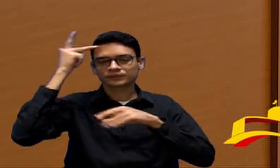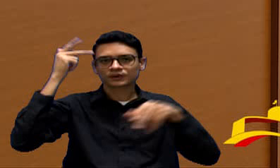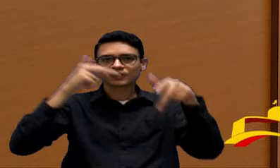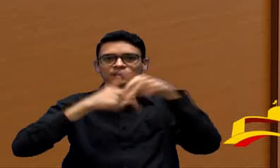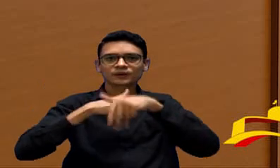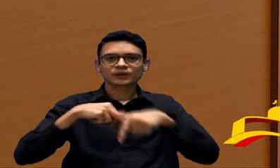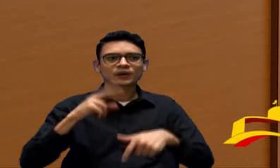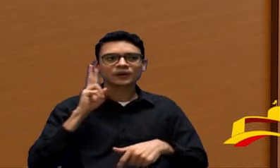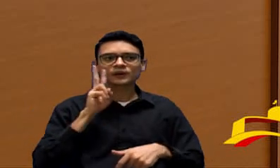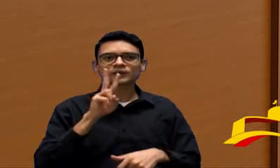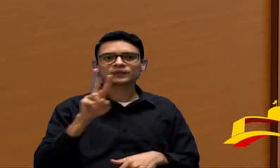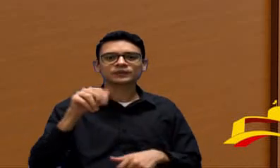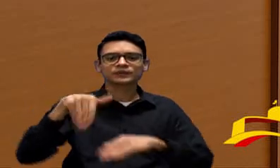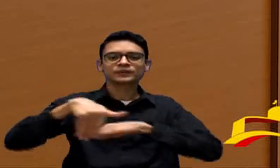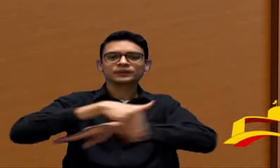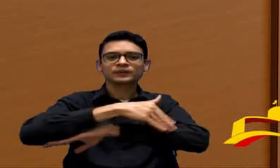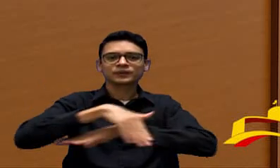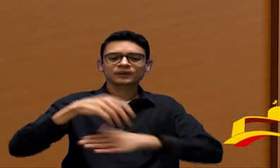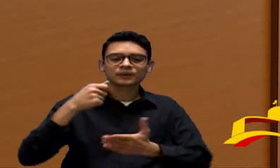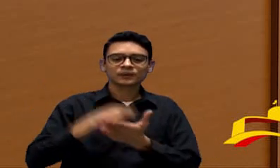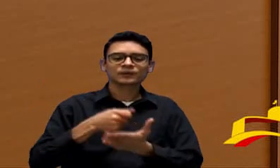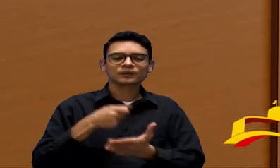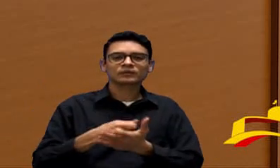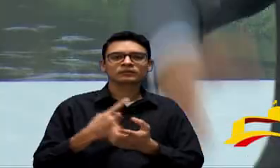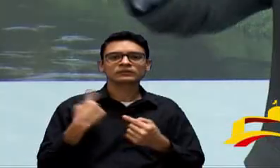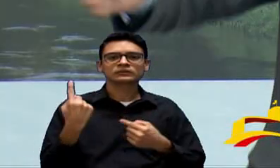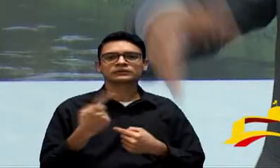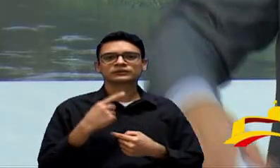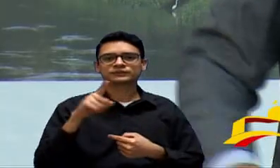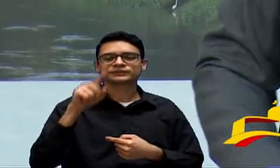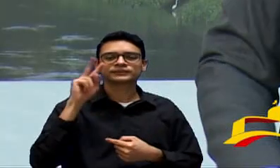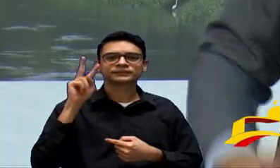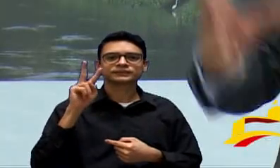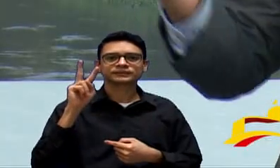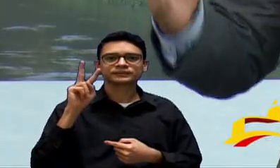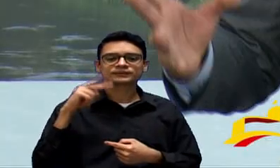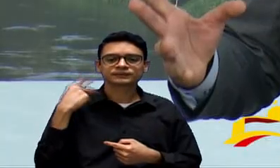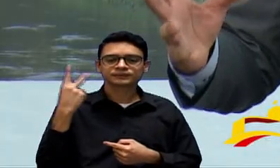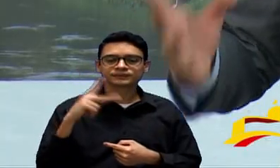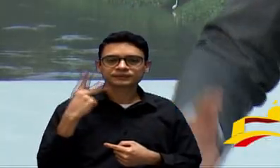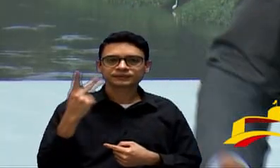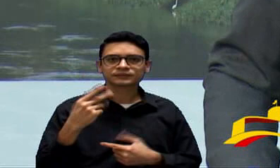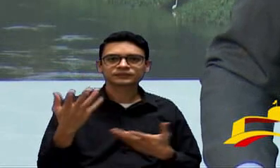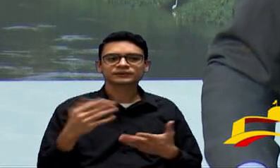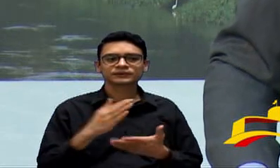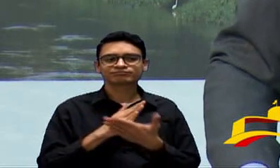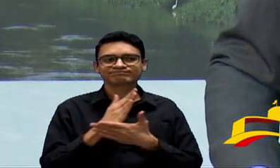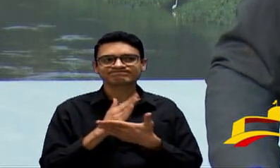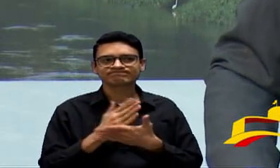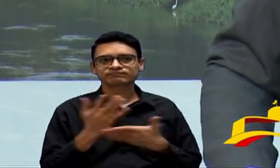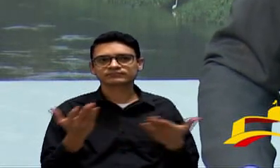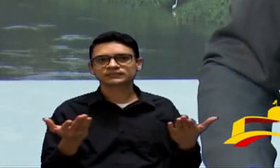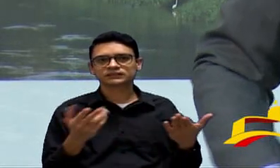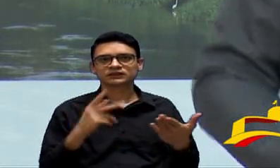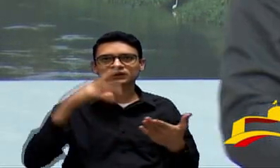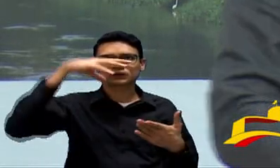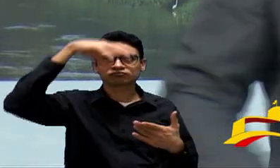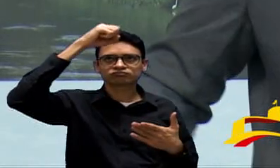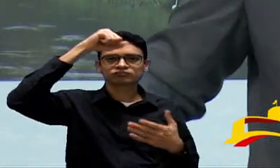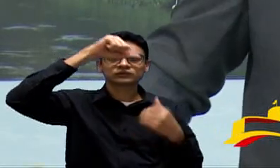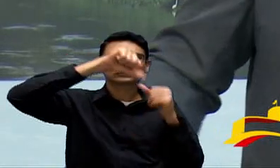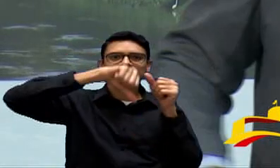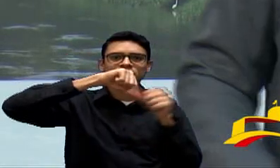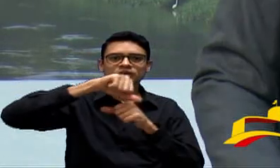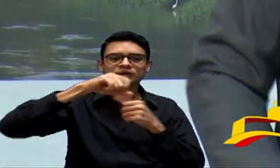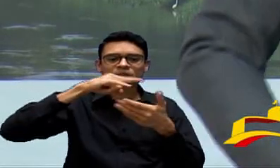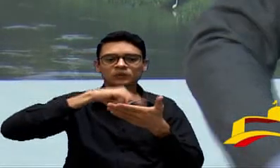na rua. Não vê. Aí, Simão, eles cobram da gente, meu Deus do céu, você é vereador, fica assim, chato, como a gente não troca um bico de luz. Então tem que ser